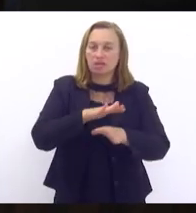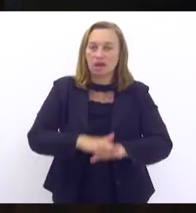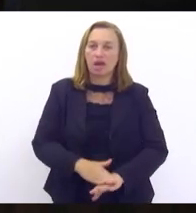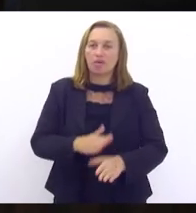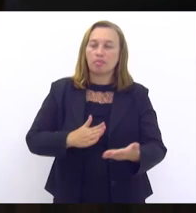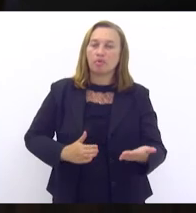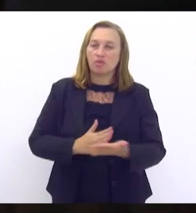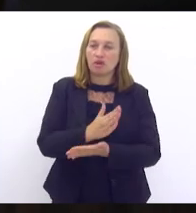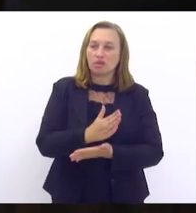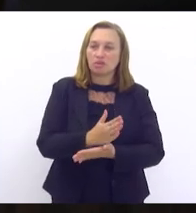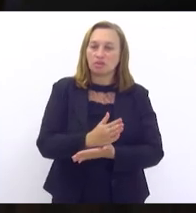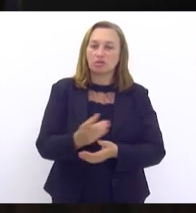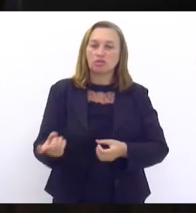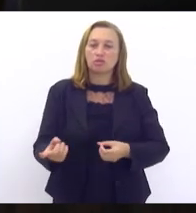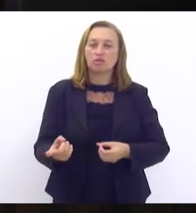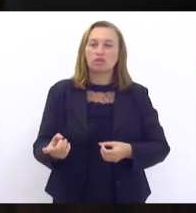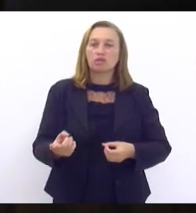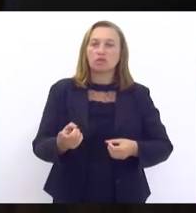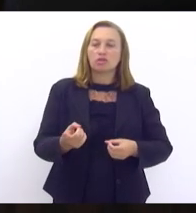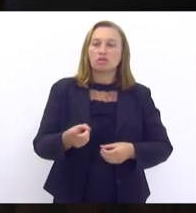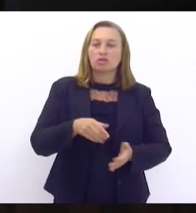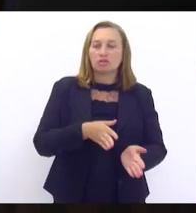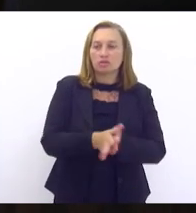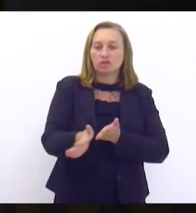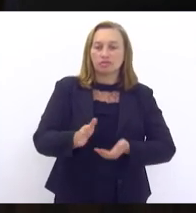estão. Aprovado. Vai autógrafo.